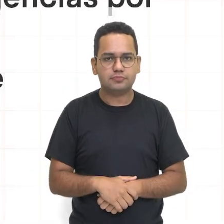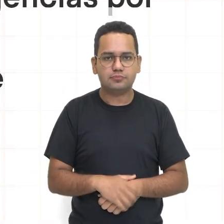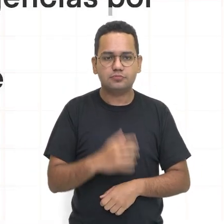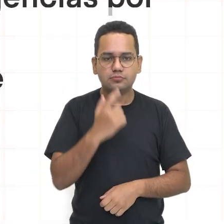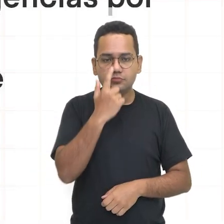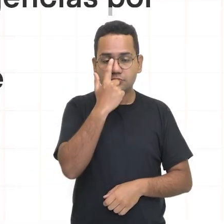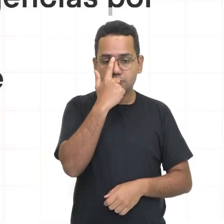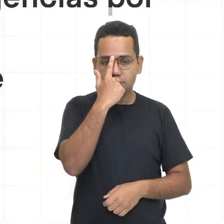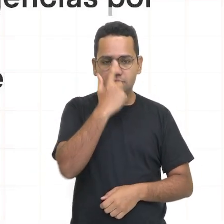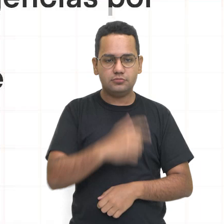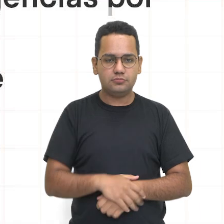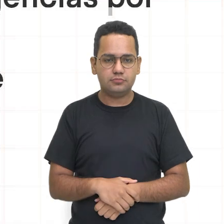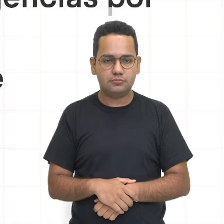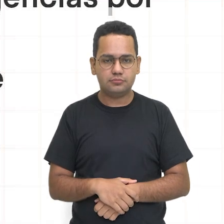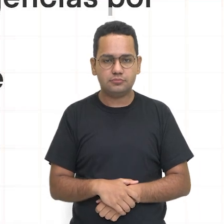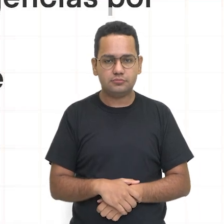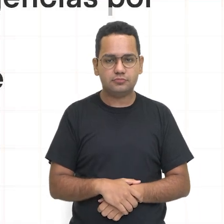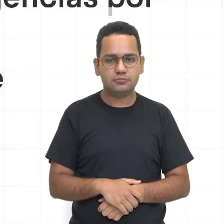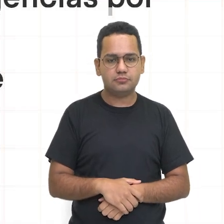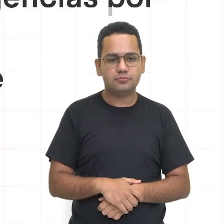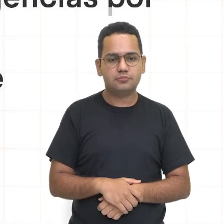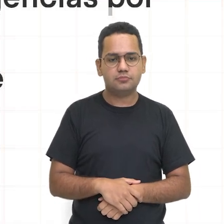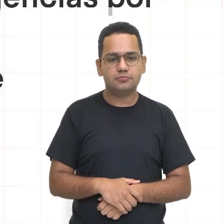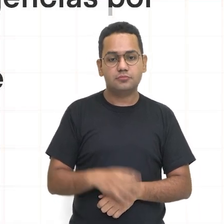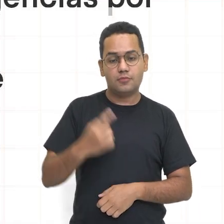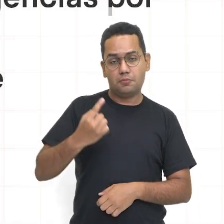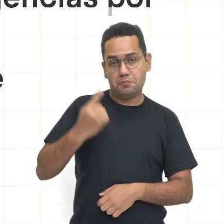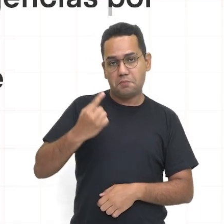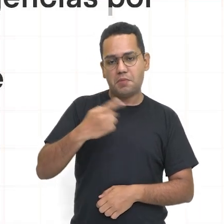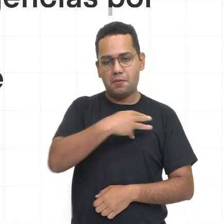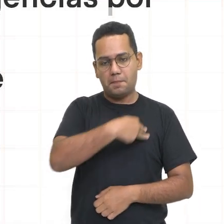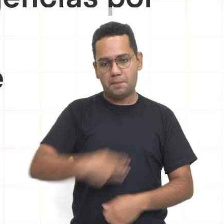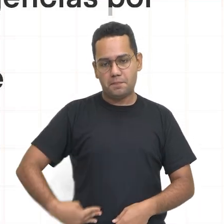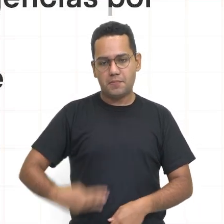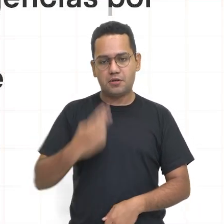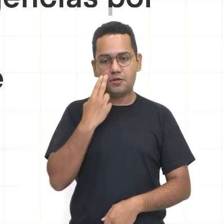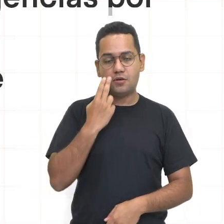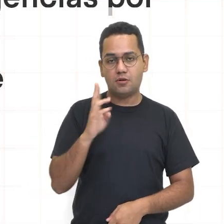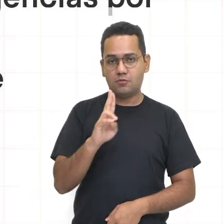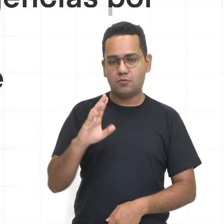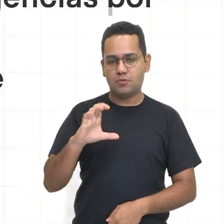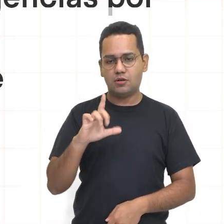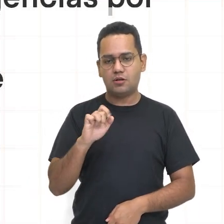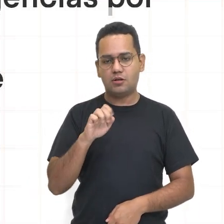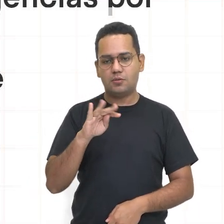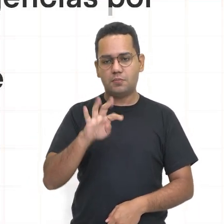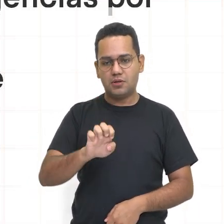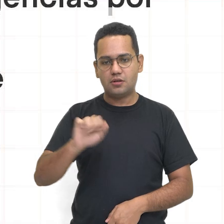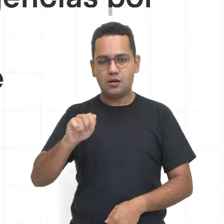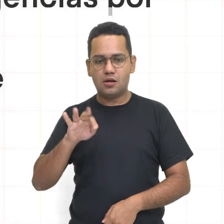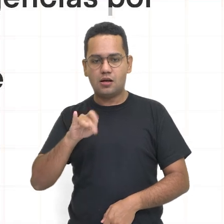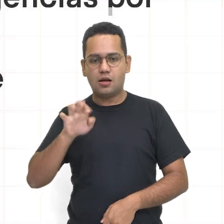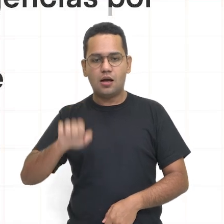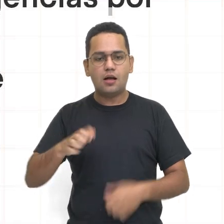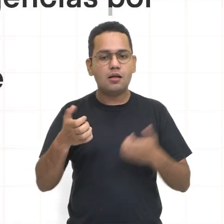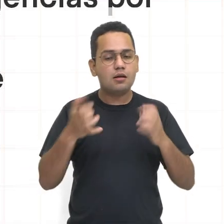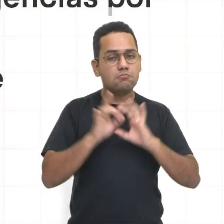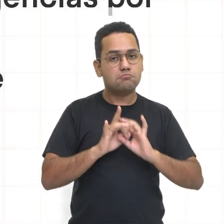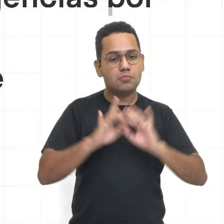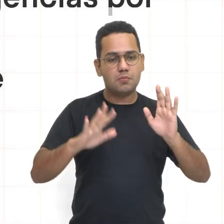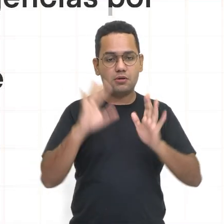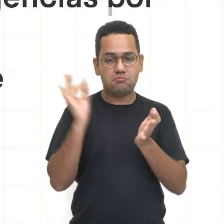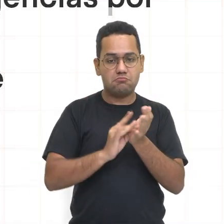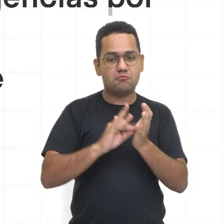o seguinte: o primeiro-ministro Clement Attlee decidiu conceder a independência à Índia